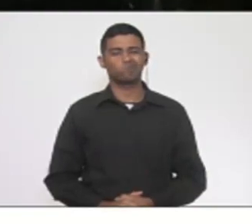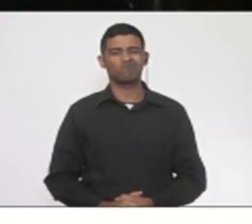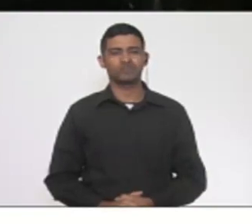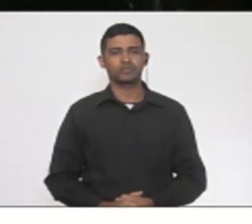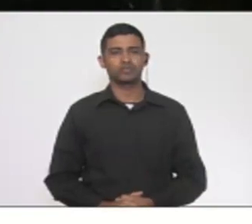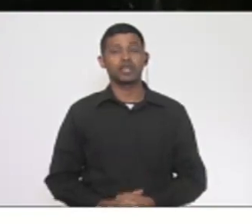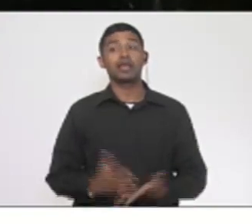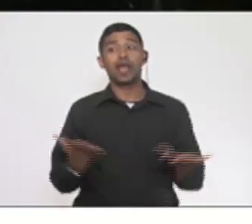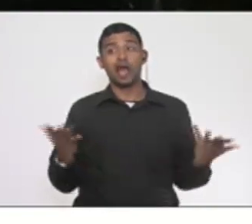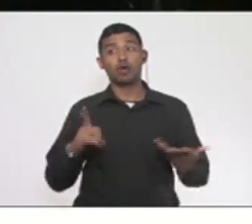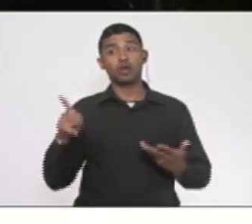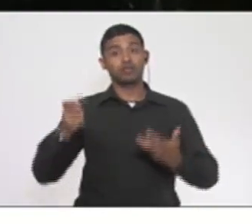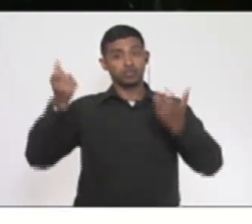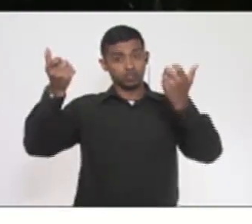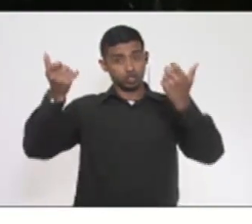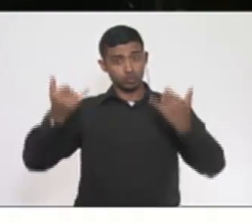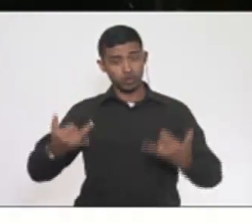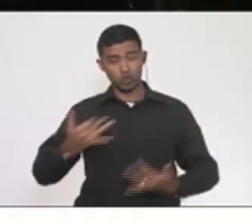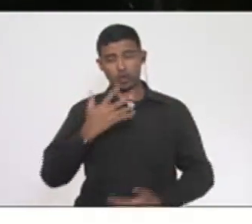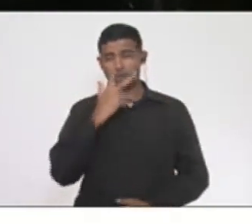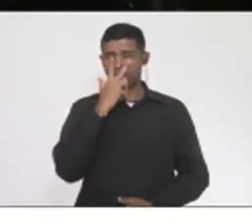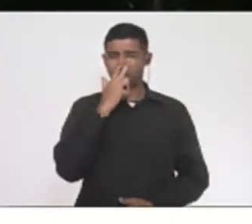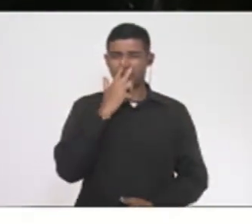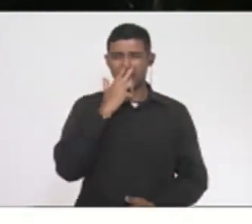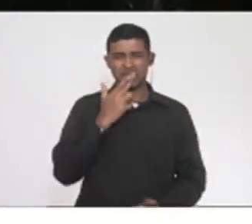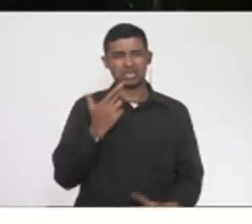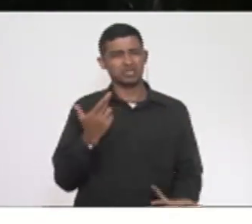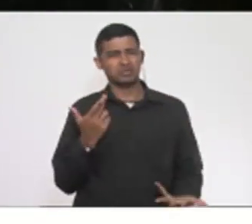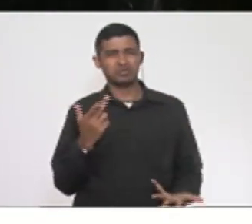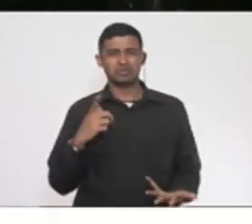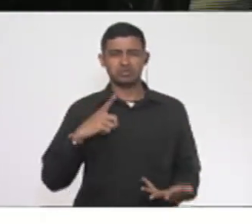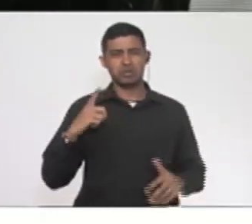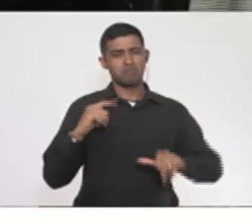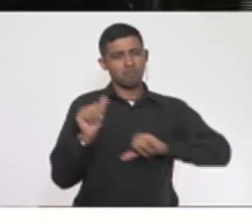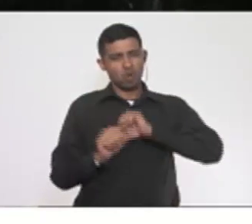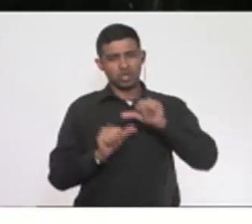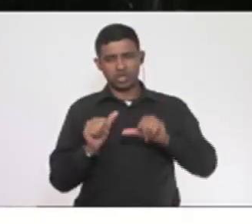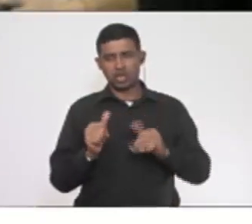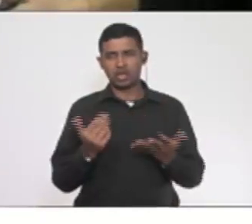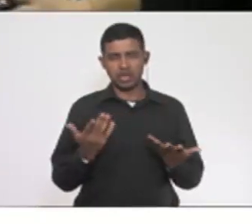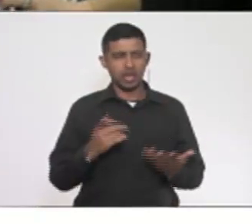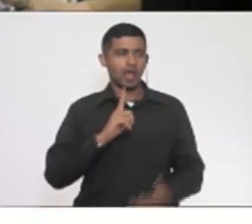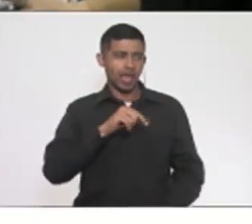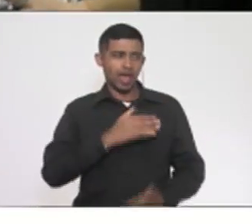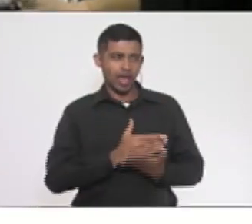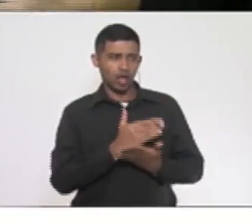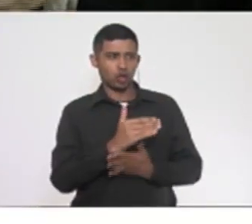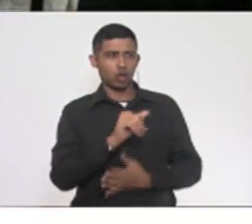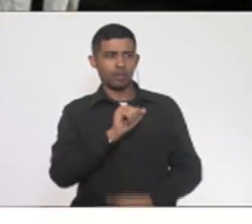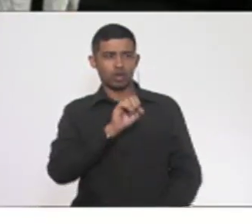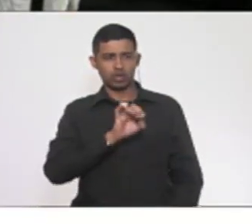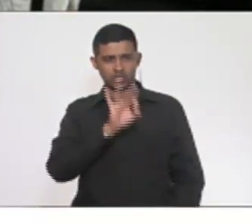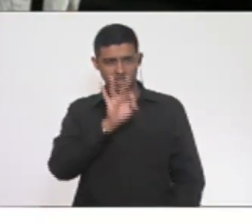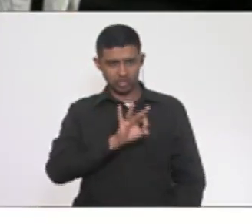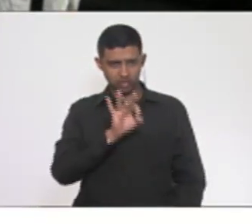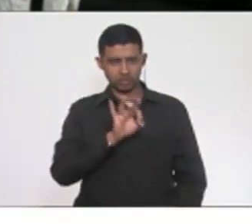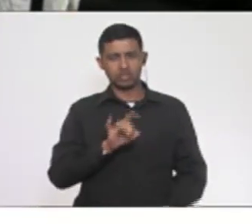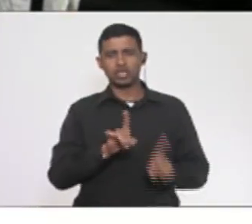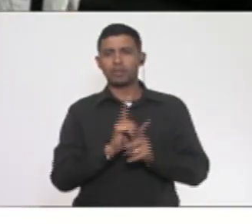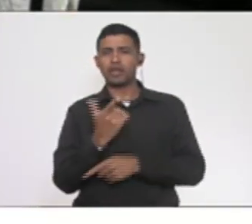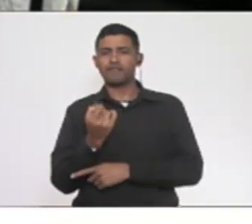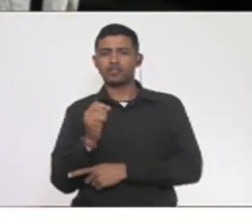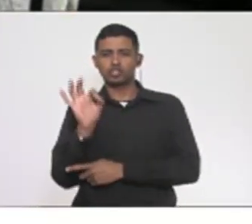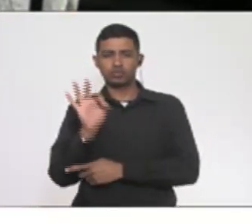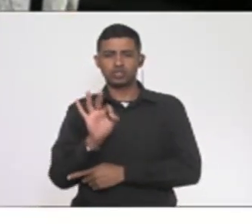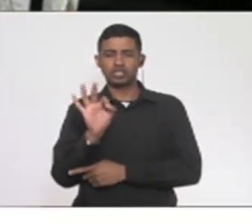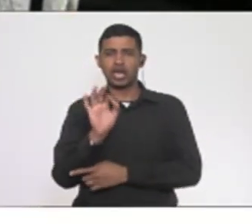você está explicando que parece que vai fazer um escalonamento. Um escalonamento. Começa com 80% de postalização e 20% de fator locacional, para